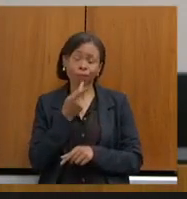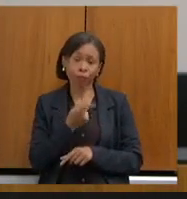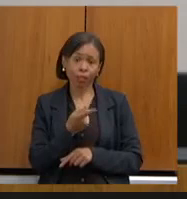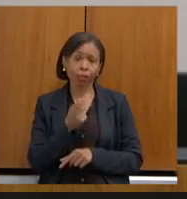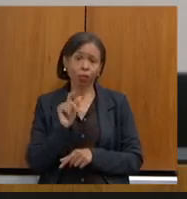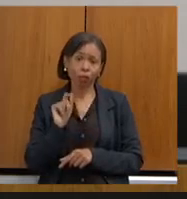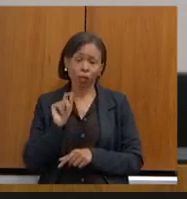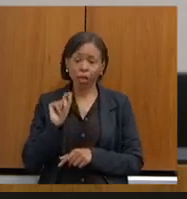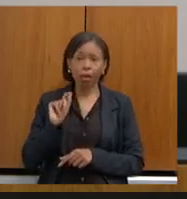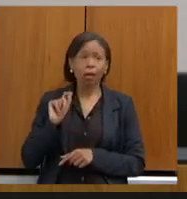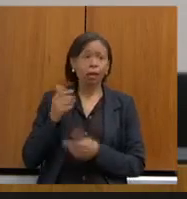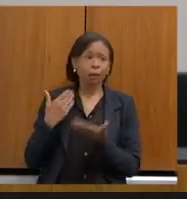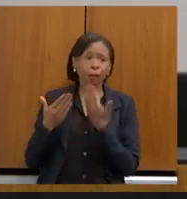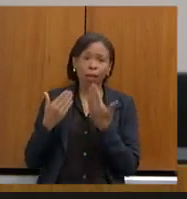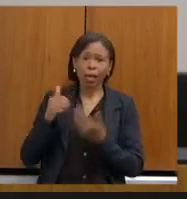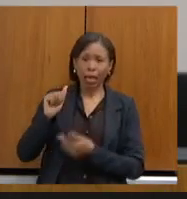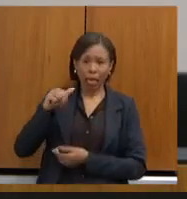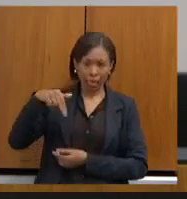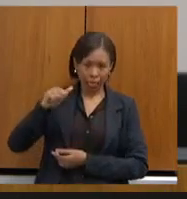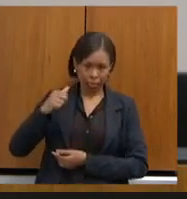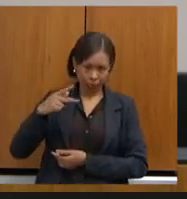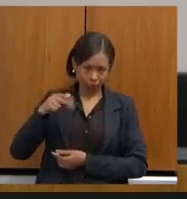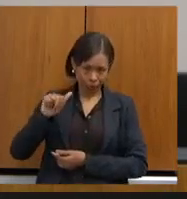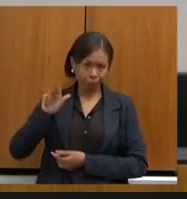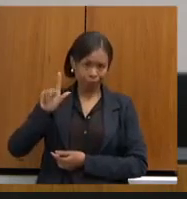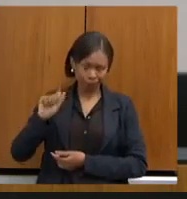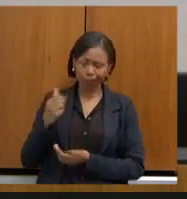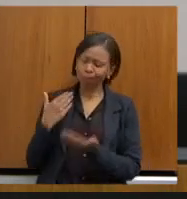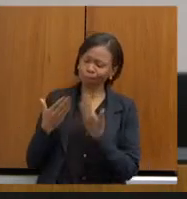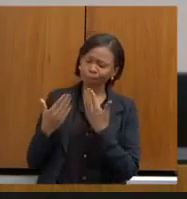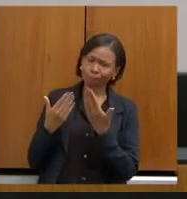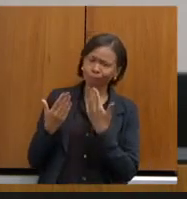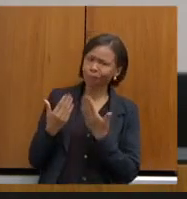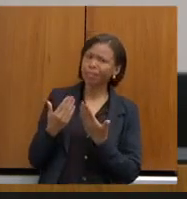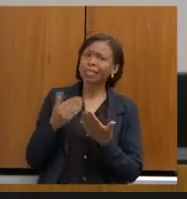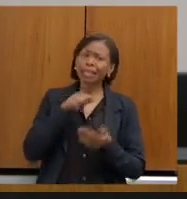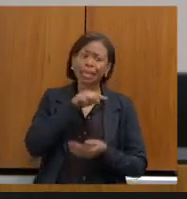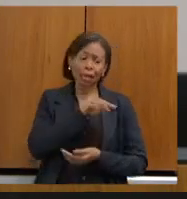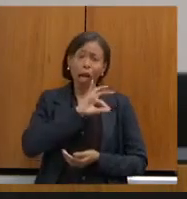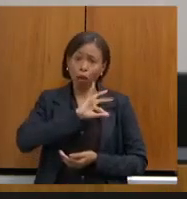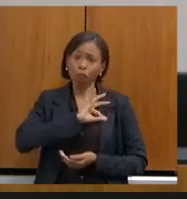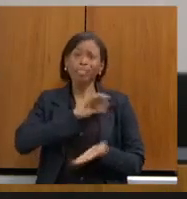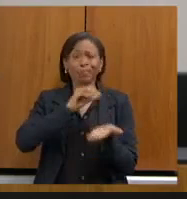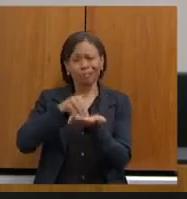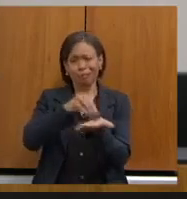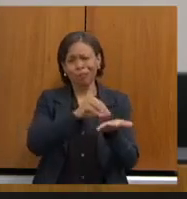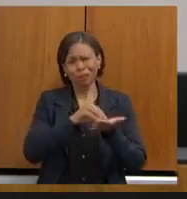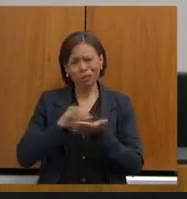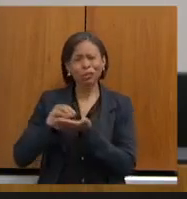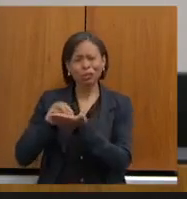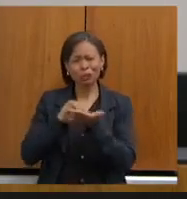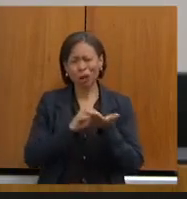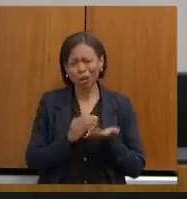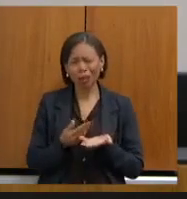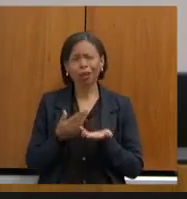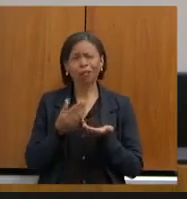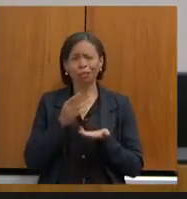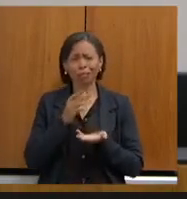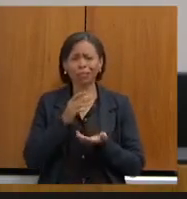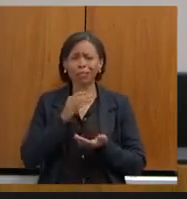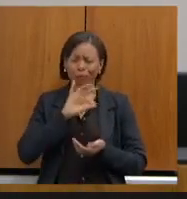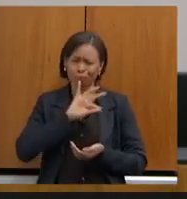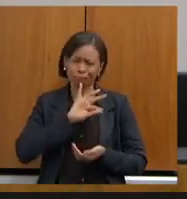deputada Ana Paula Siqueira olha mesmo com essa dificuldade extrema de efetivo olha ampliação que essa política pública